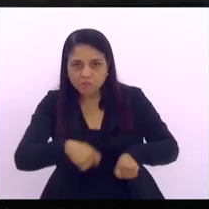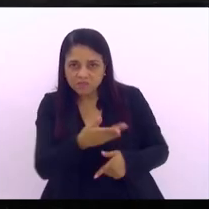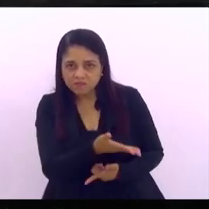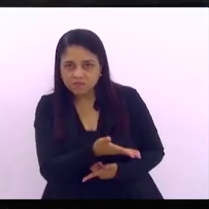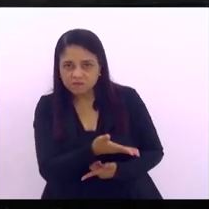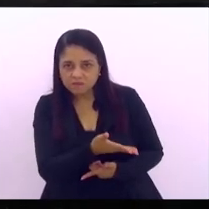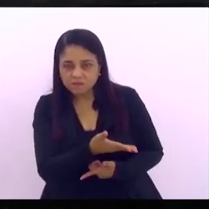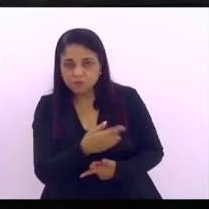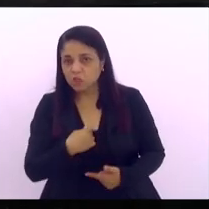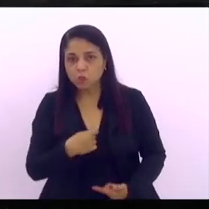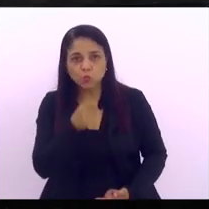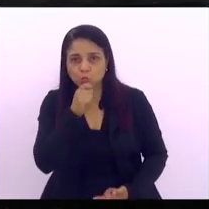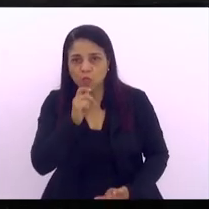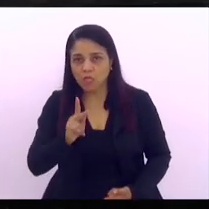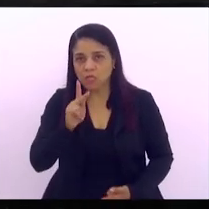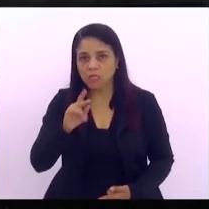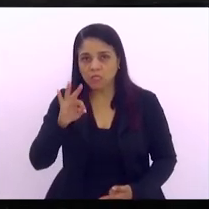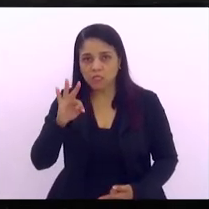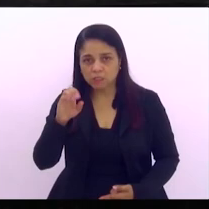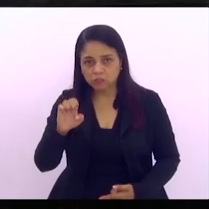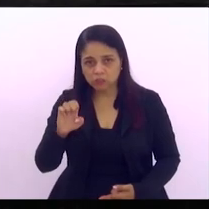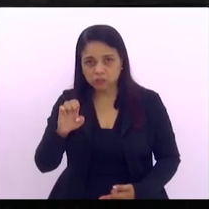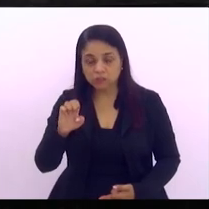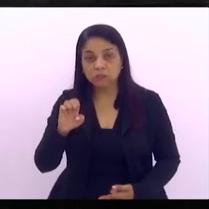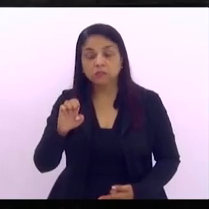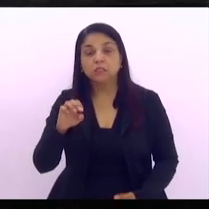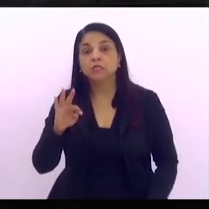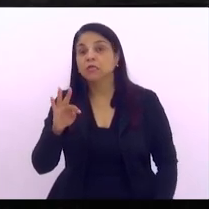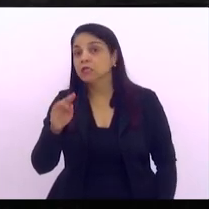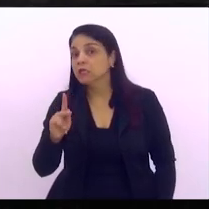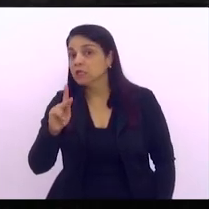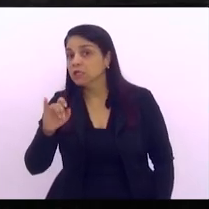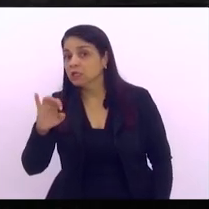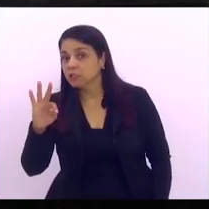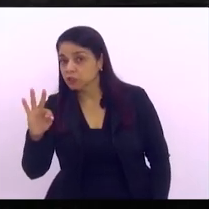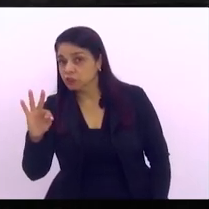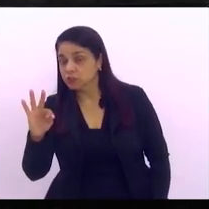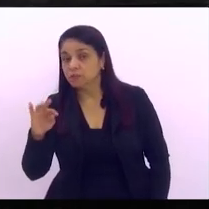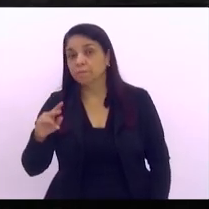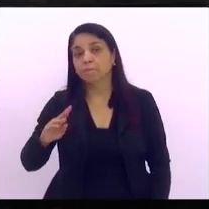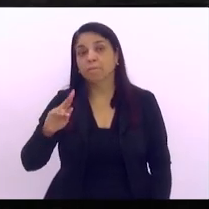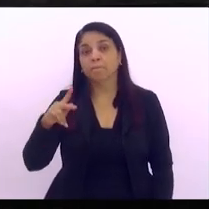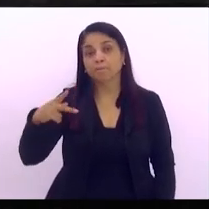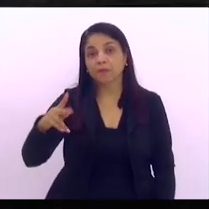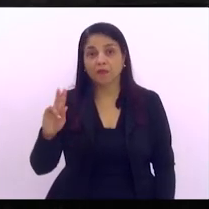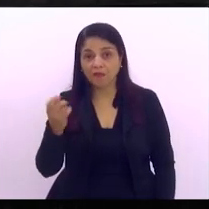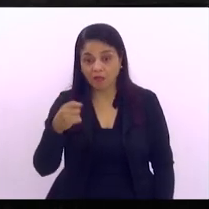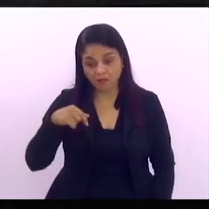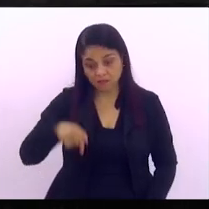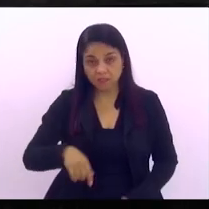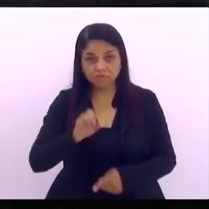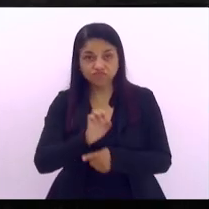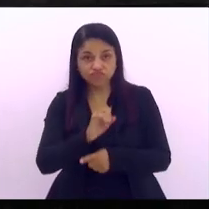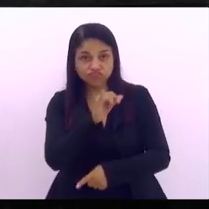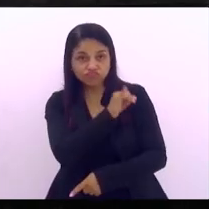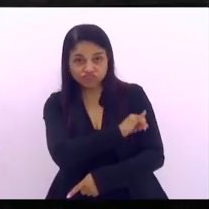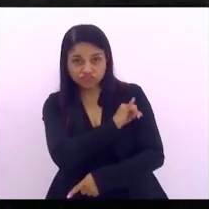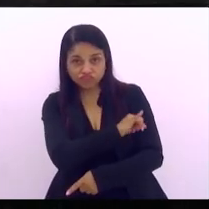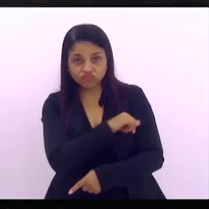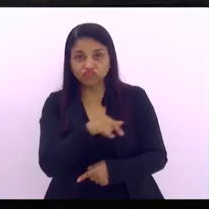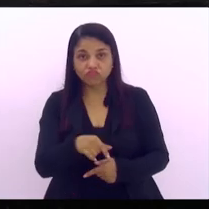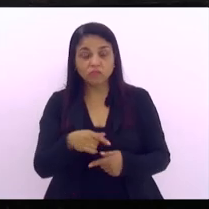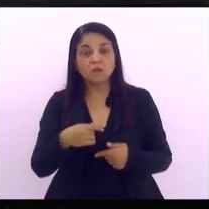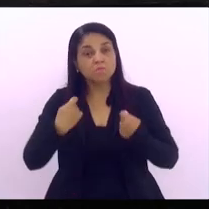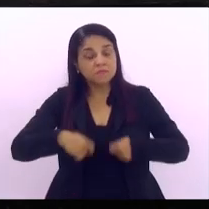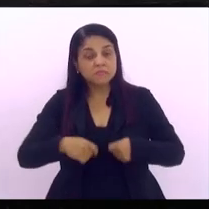ter o kit APH? Pois é. O Rio de Janeiro tem uma realidade que nenhum lugar do Brasil tem. Então, o tratamento do governo tem que